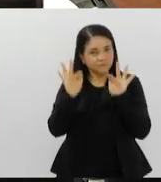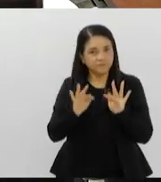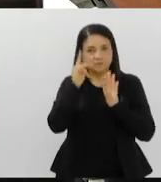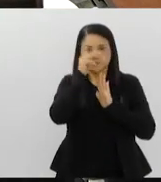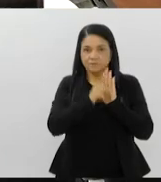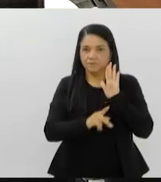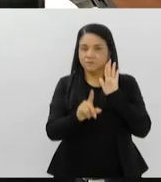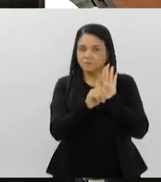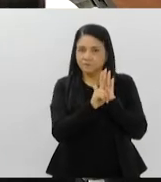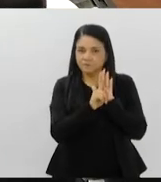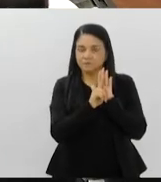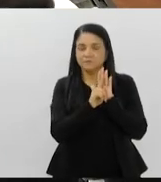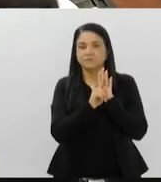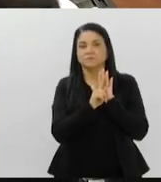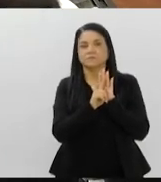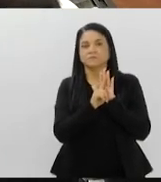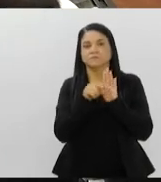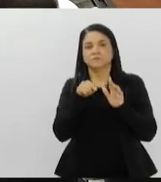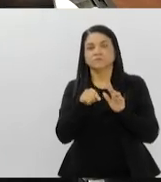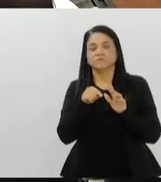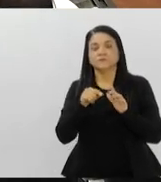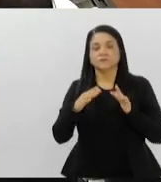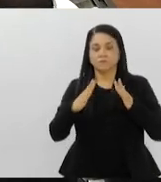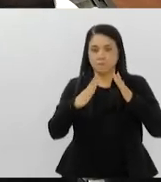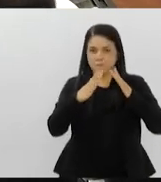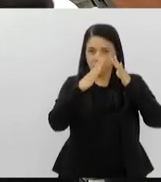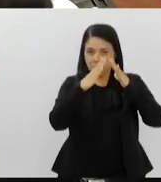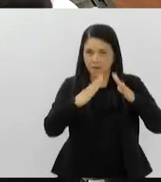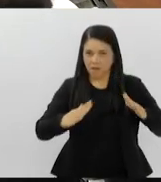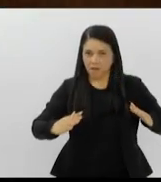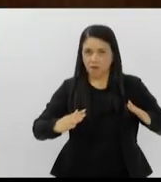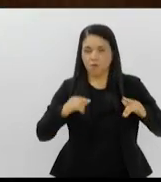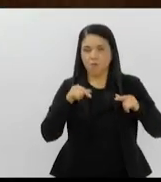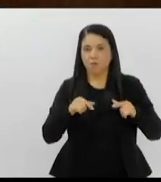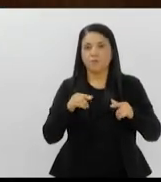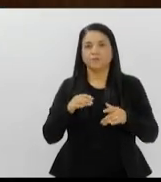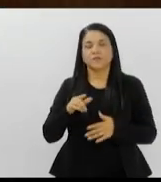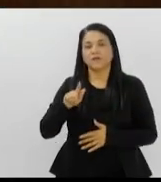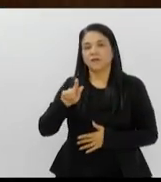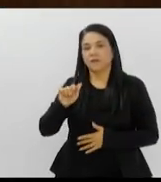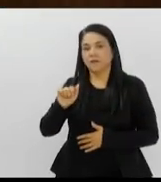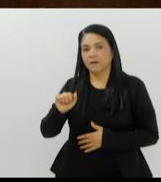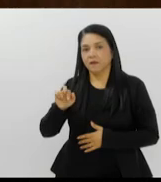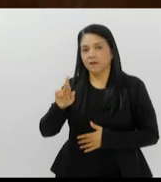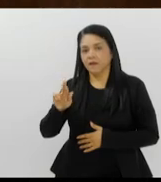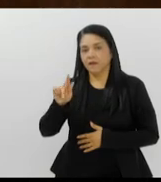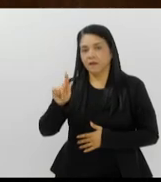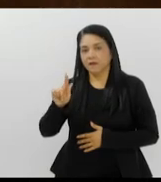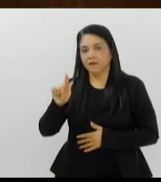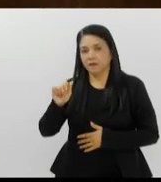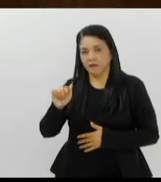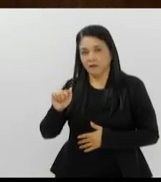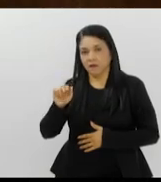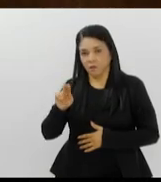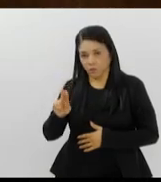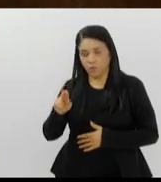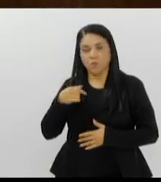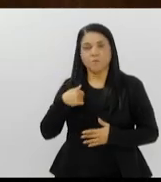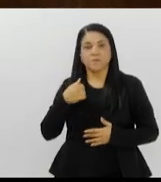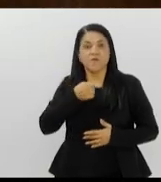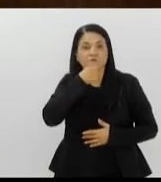lei, porque esse barracão que é localizado em Gargaú, é a terra que minha avó